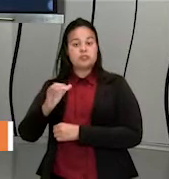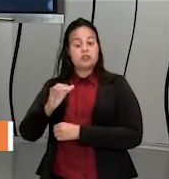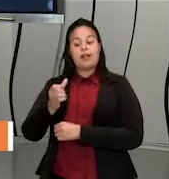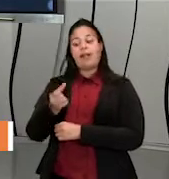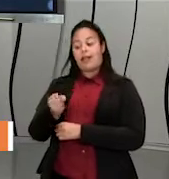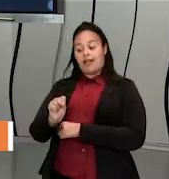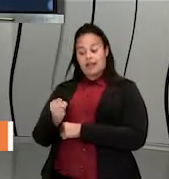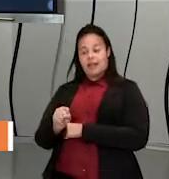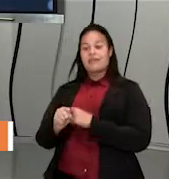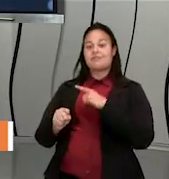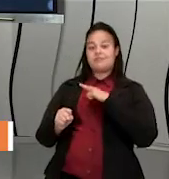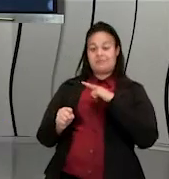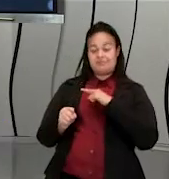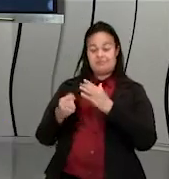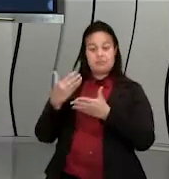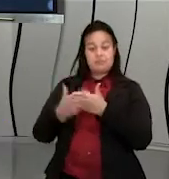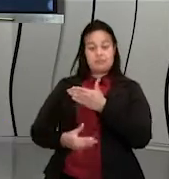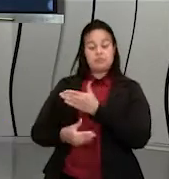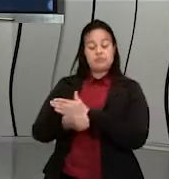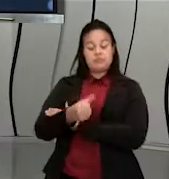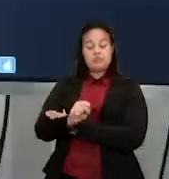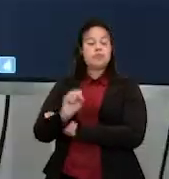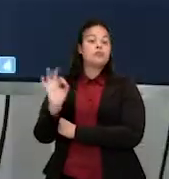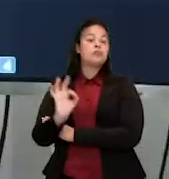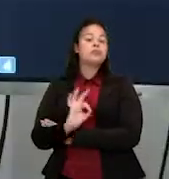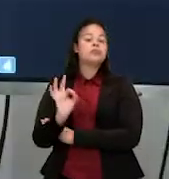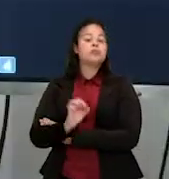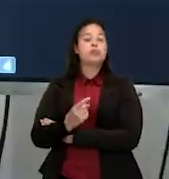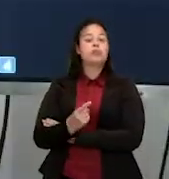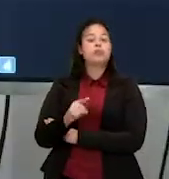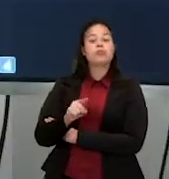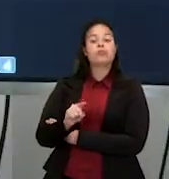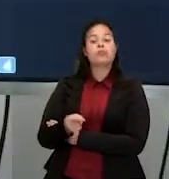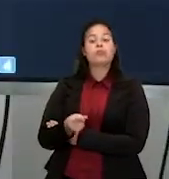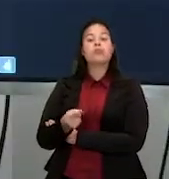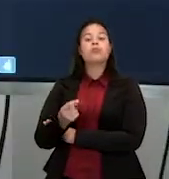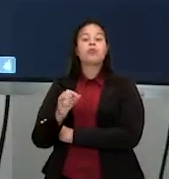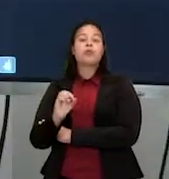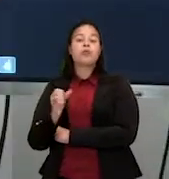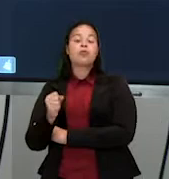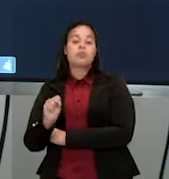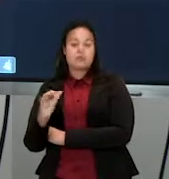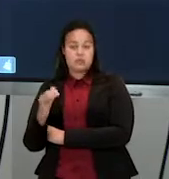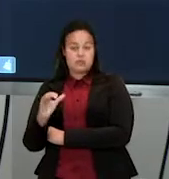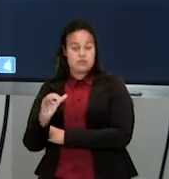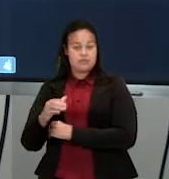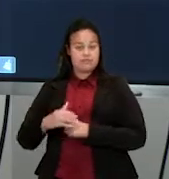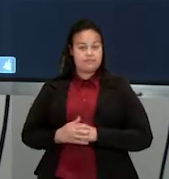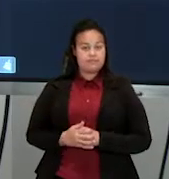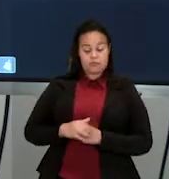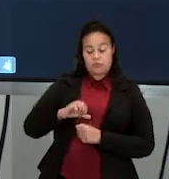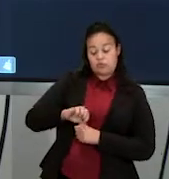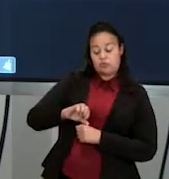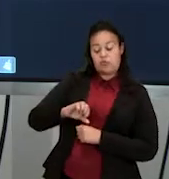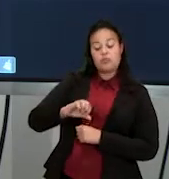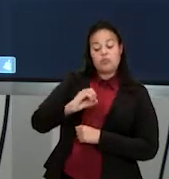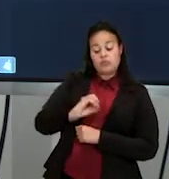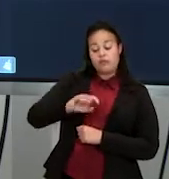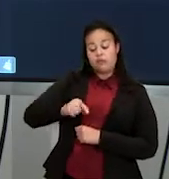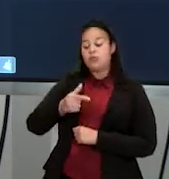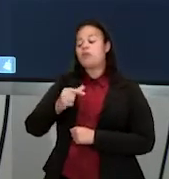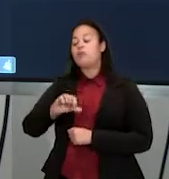88. Desconto de 8%, R$1 menos 8 centavos, 92,